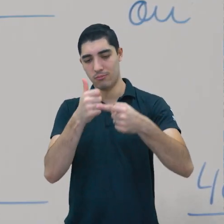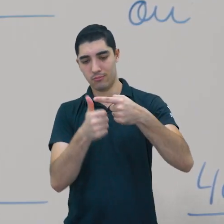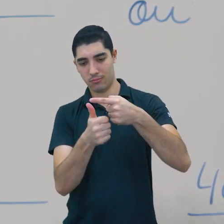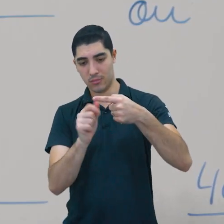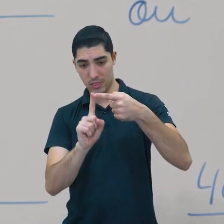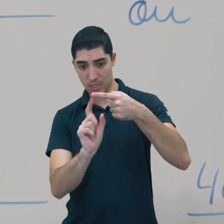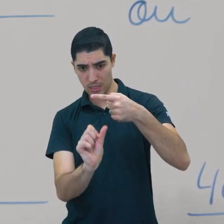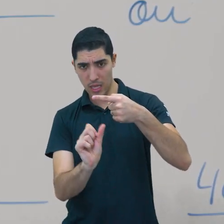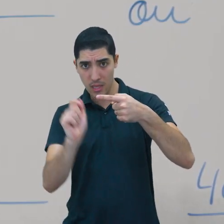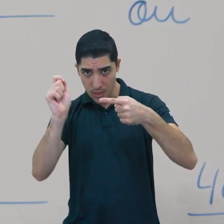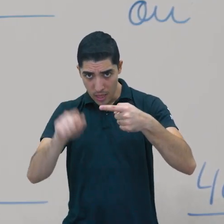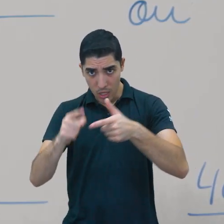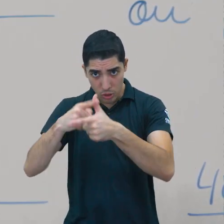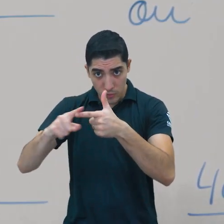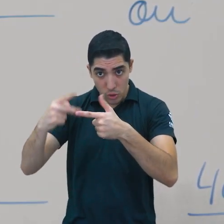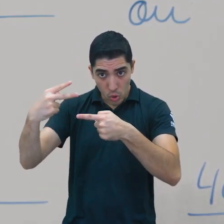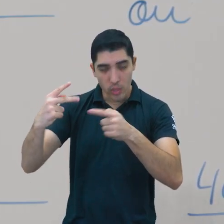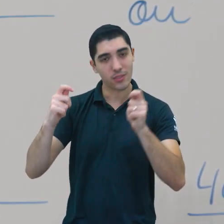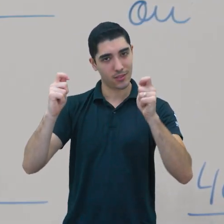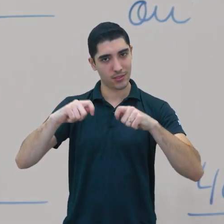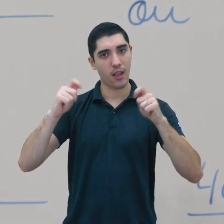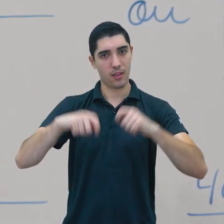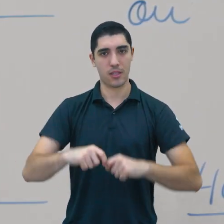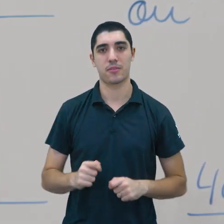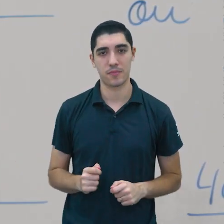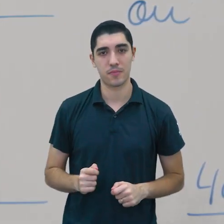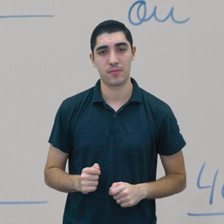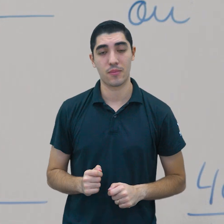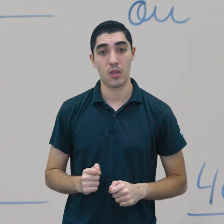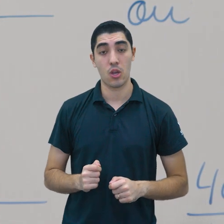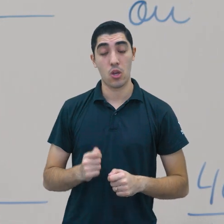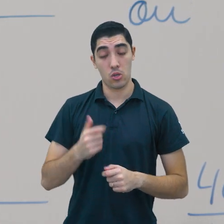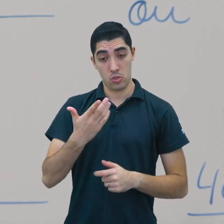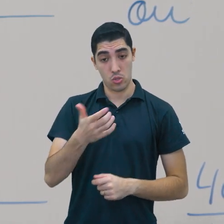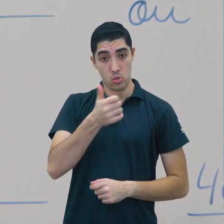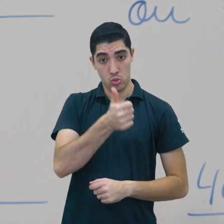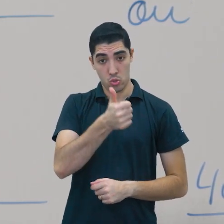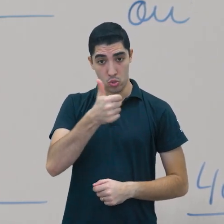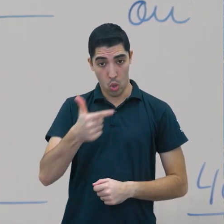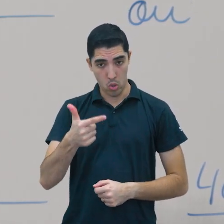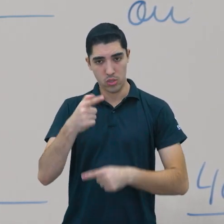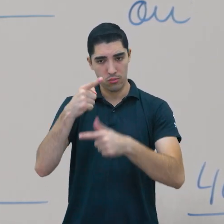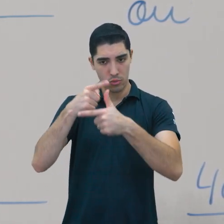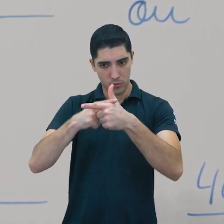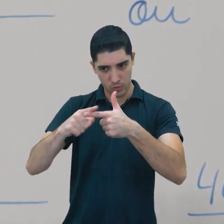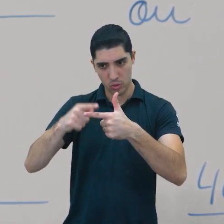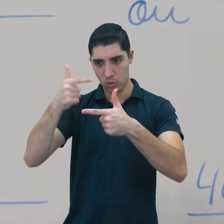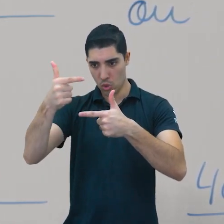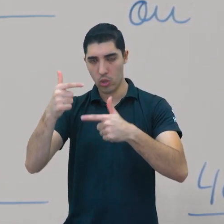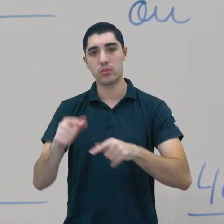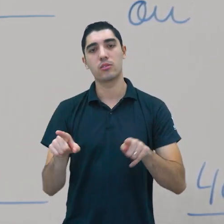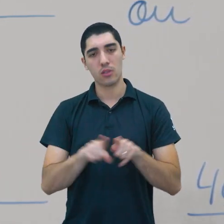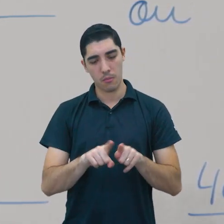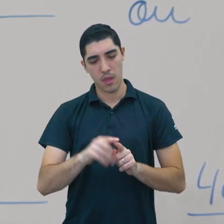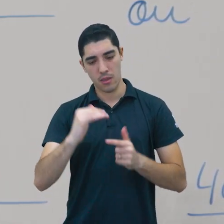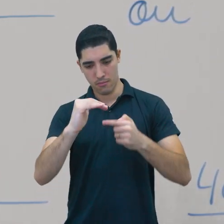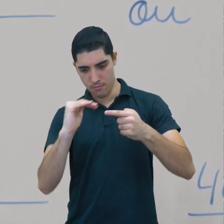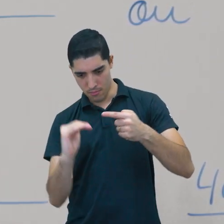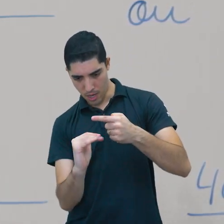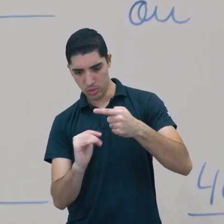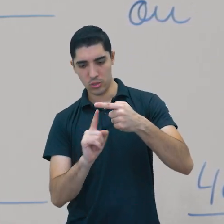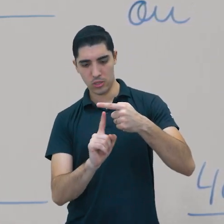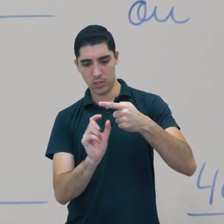12/16. Ainda consigo dividir por 2? Consigo. Por 2 em cima, por 2